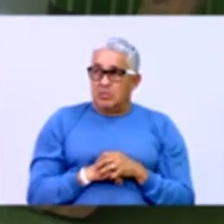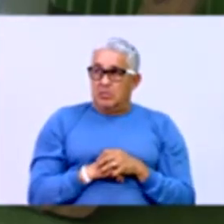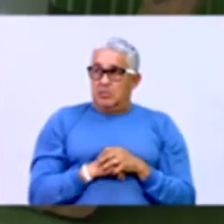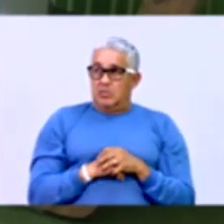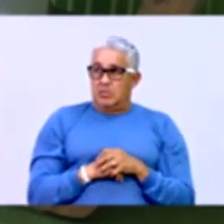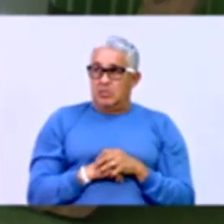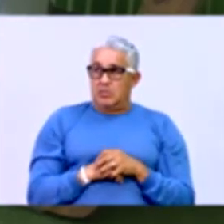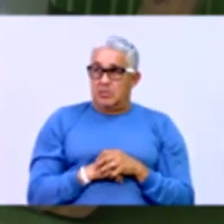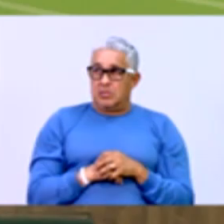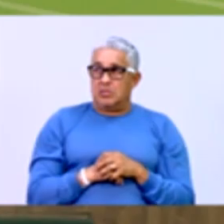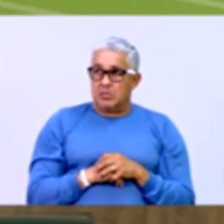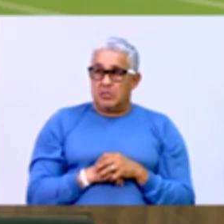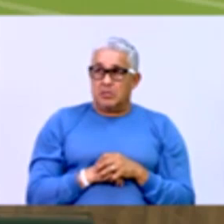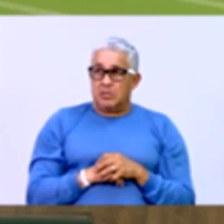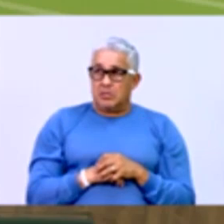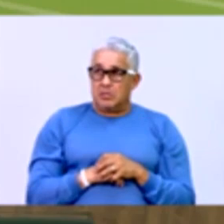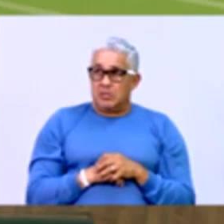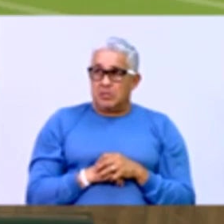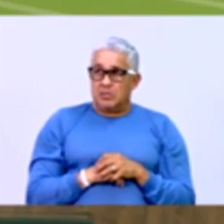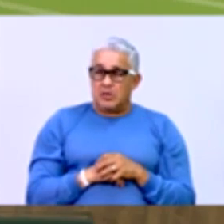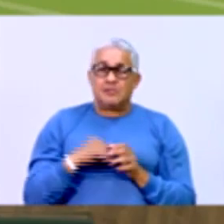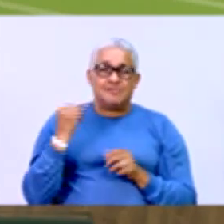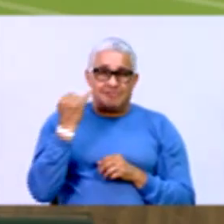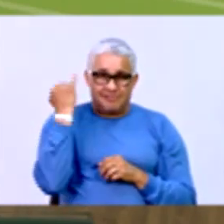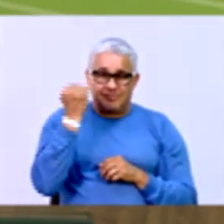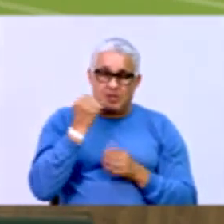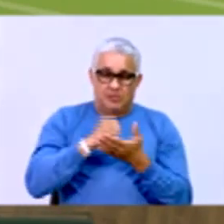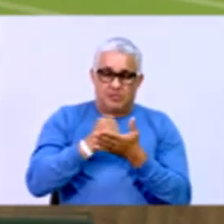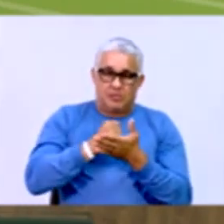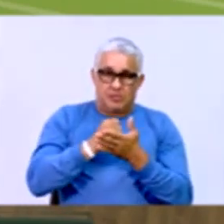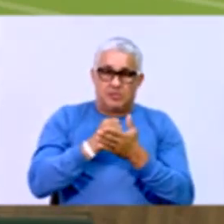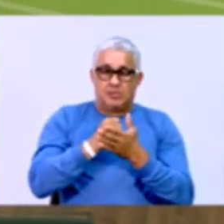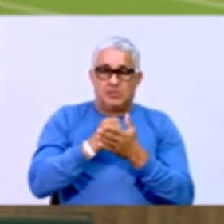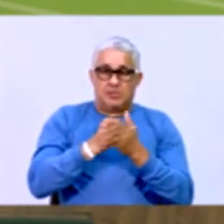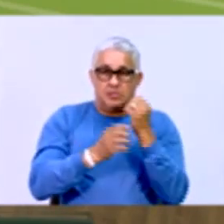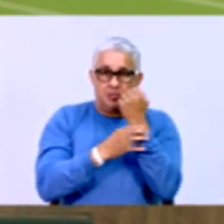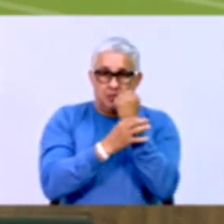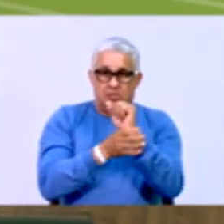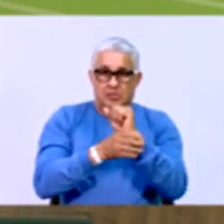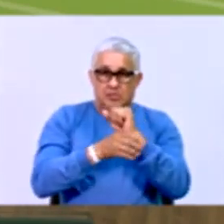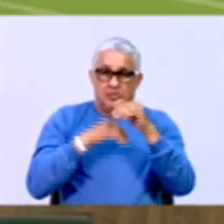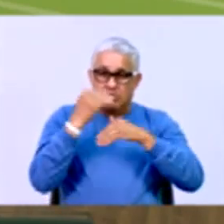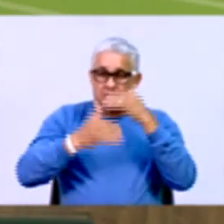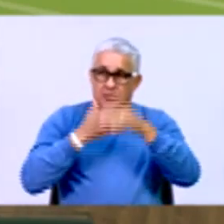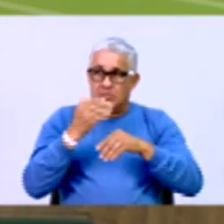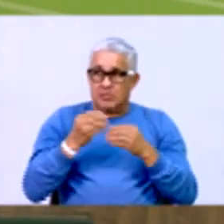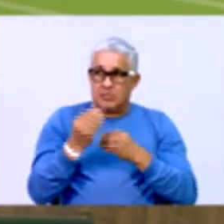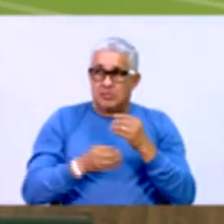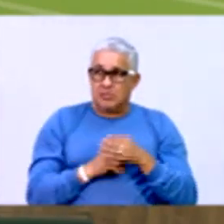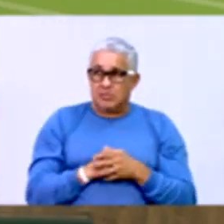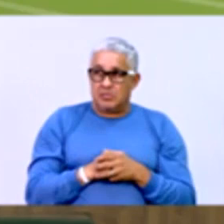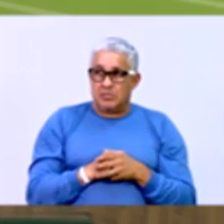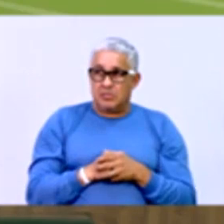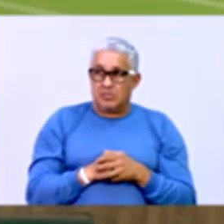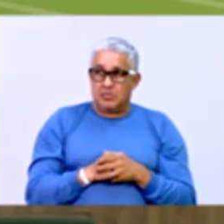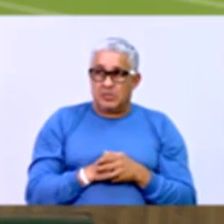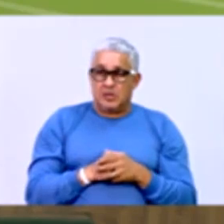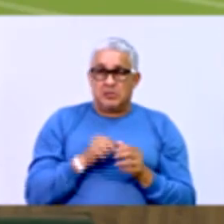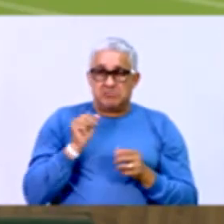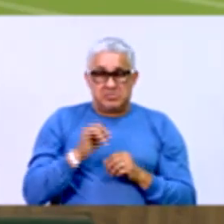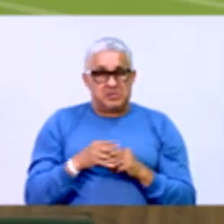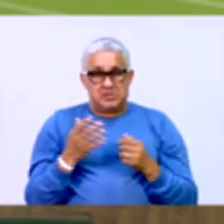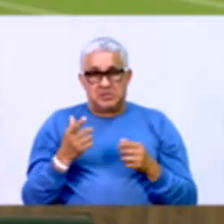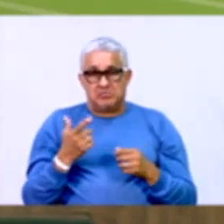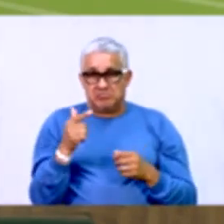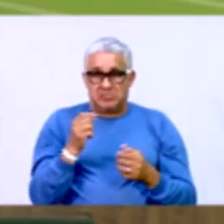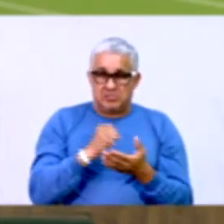Com qual é a importância de estabelecer controle de segurança nos processos? Todo o controle, como é que você vai mensurar se você não tiver o controle, se você não tiver